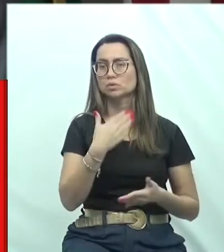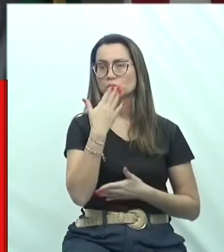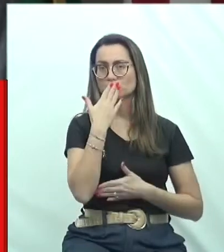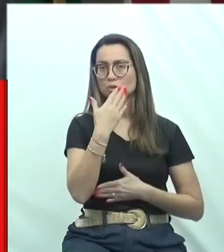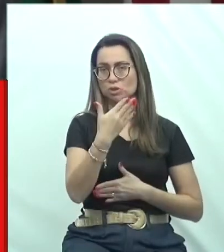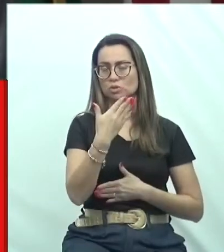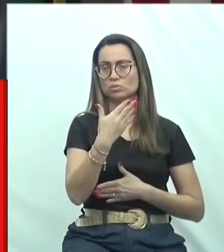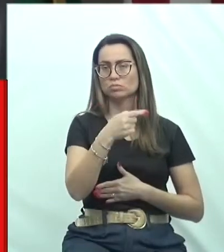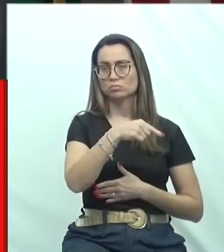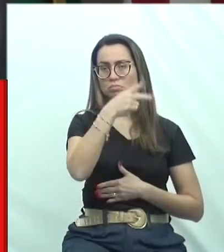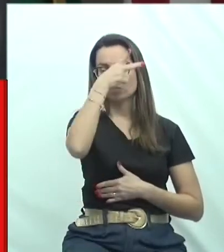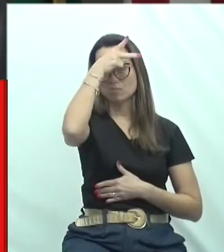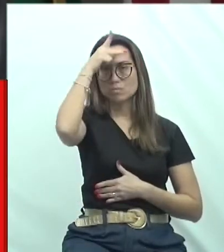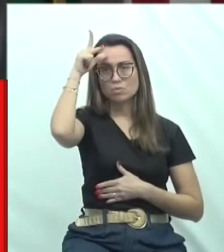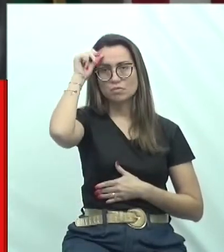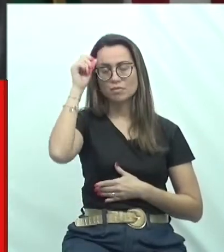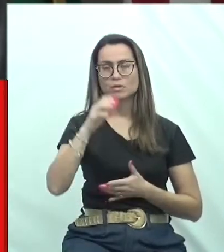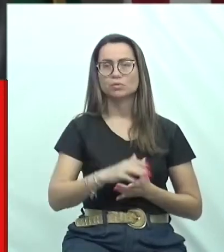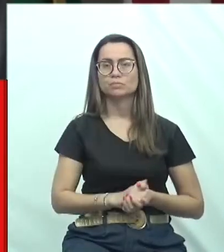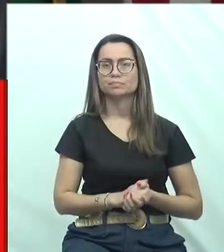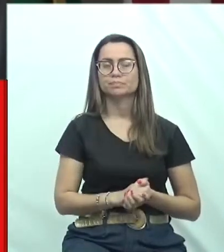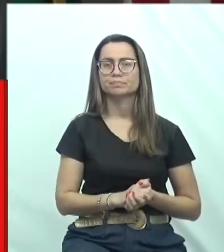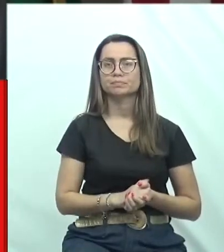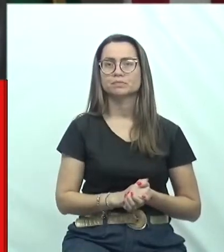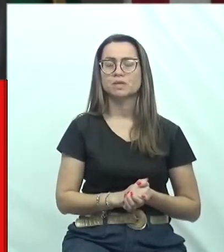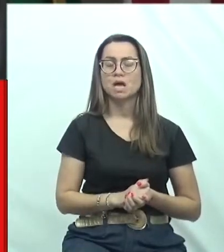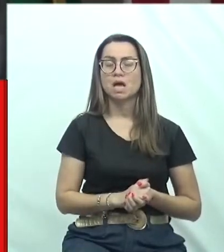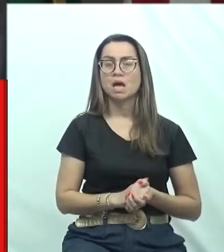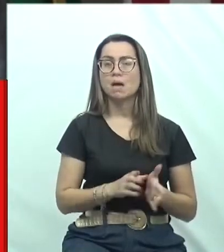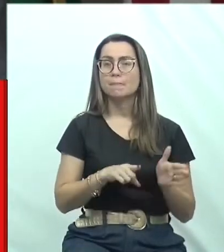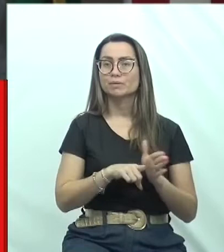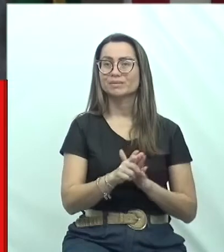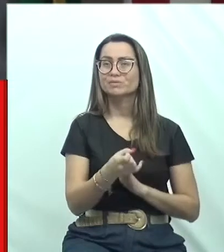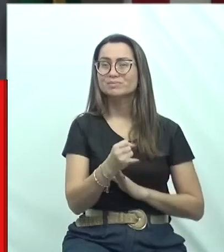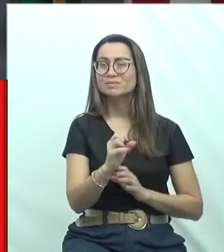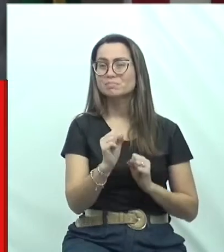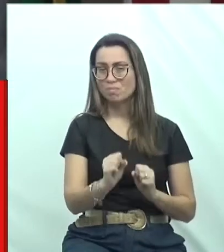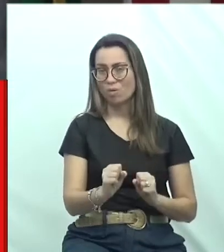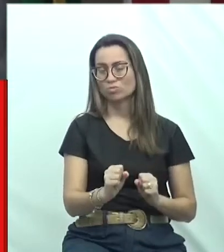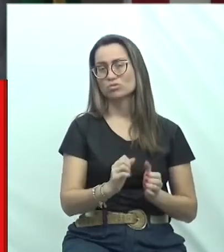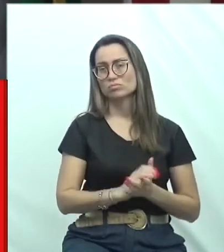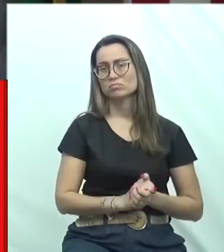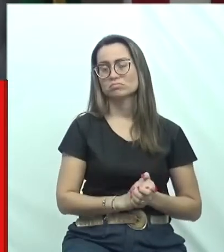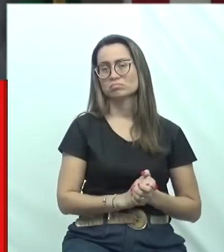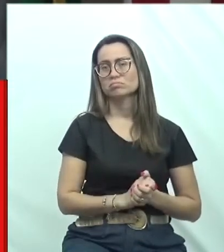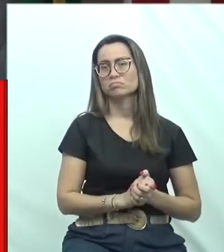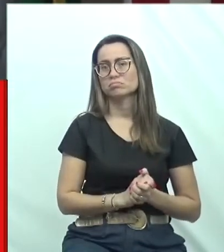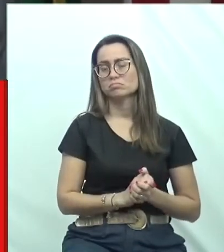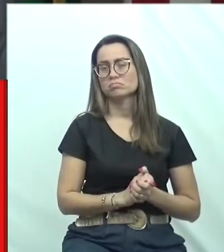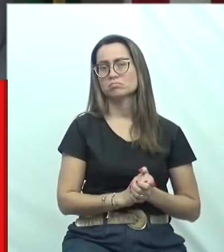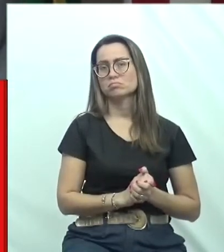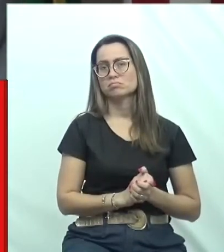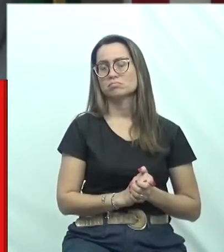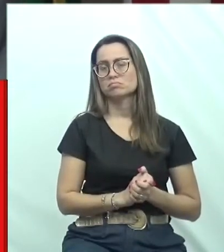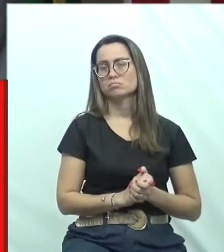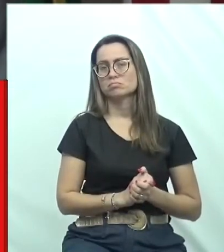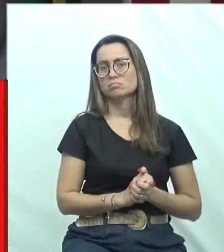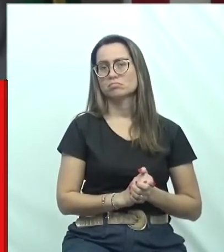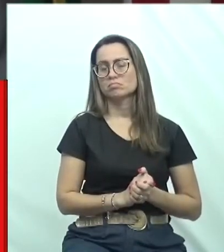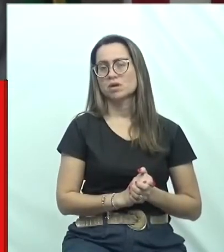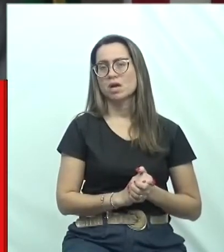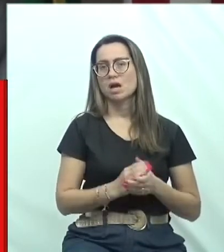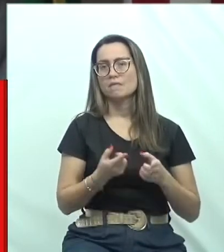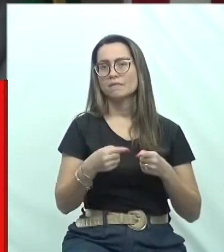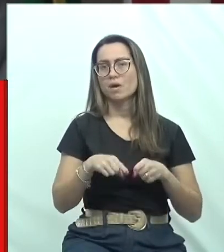Secretaria Social, se há possibilidade. Eu sei que no passado era feito isso aqui no município, essa